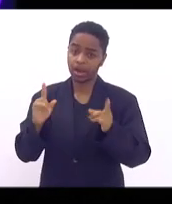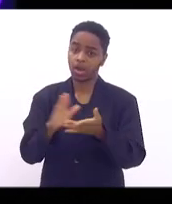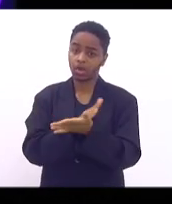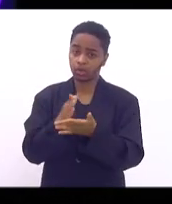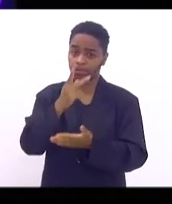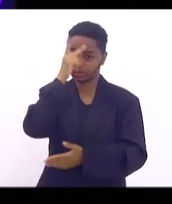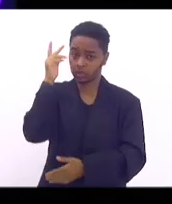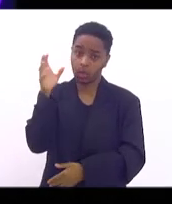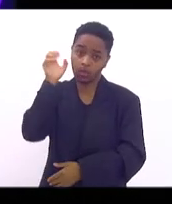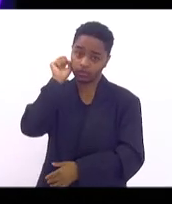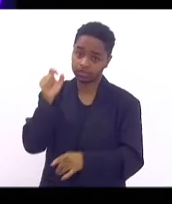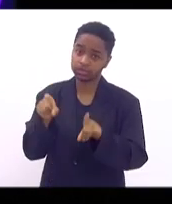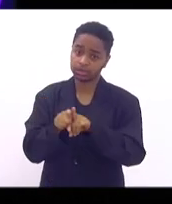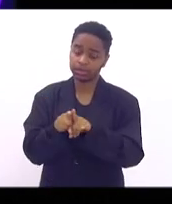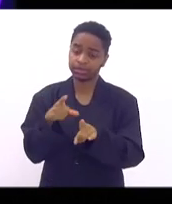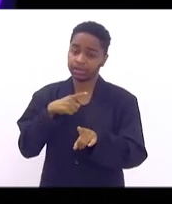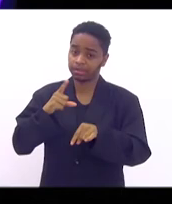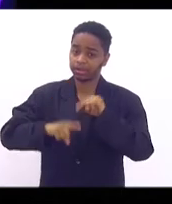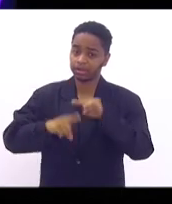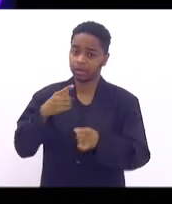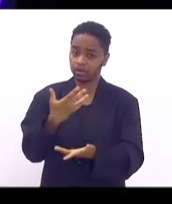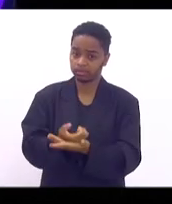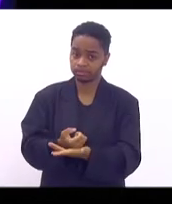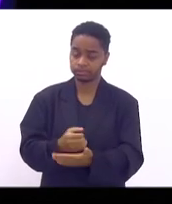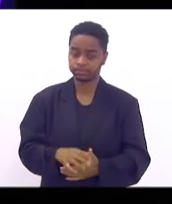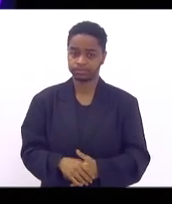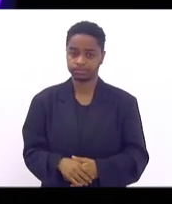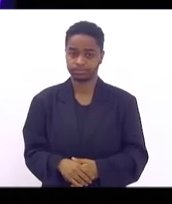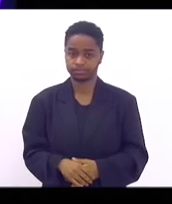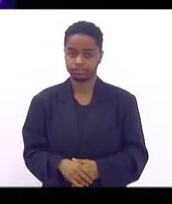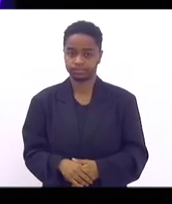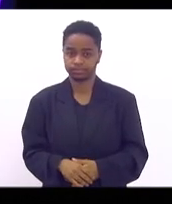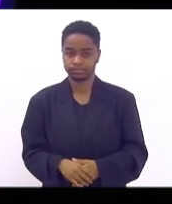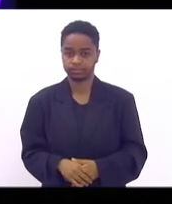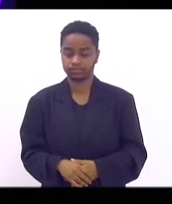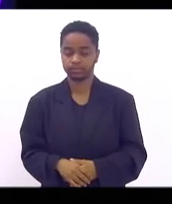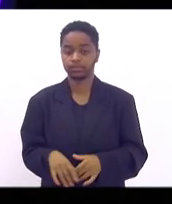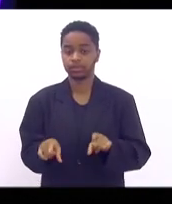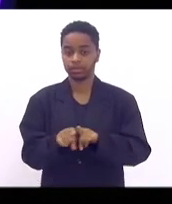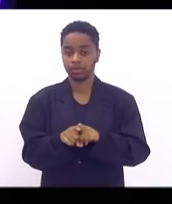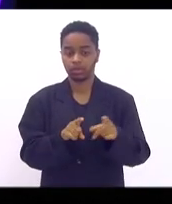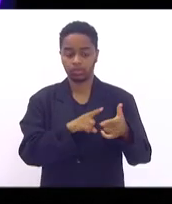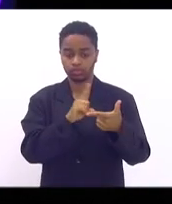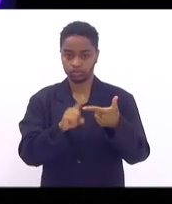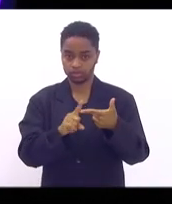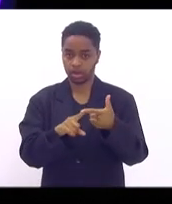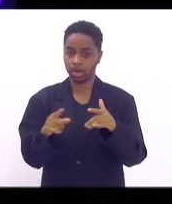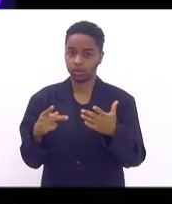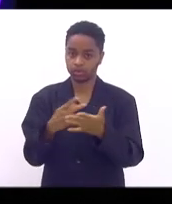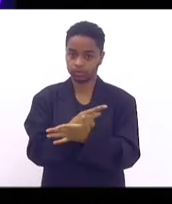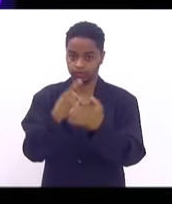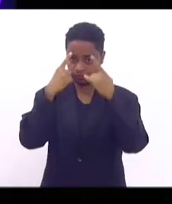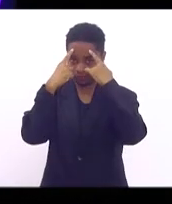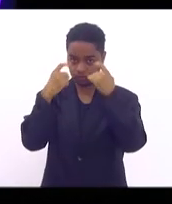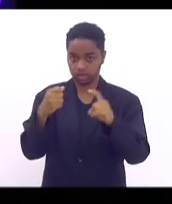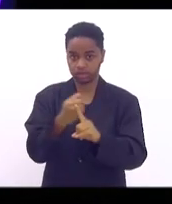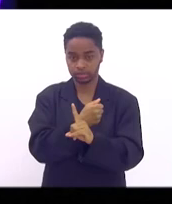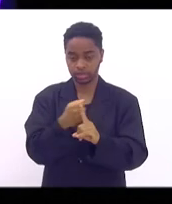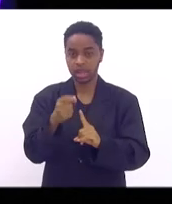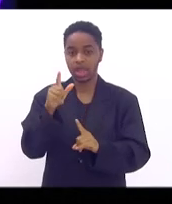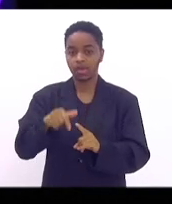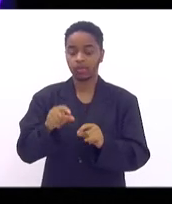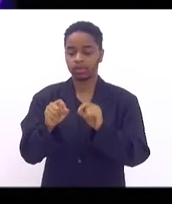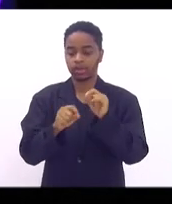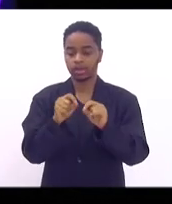os arquivos. Então, pode passar. Outro caso de violência, né, doméstica, pornografia de